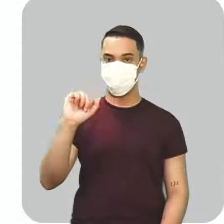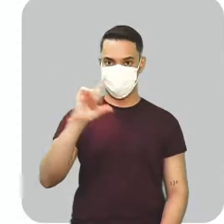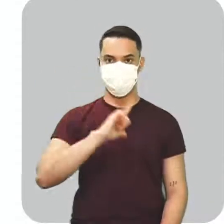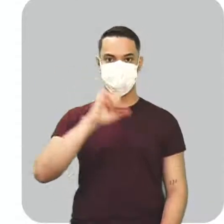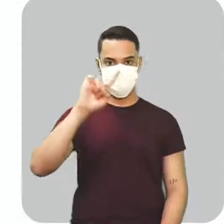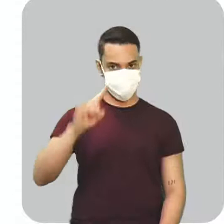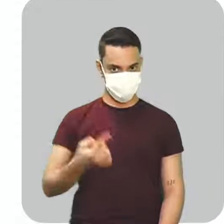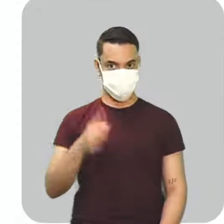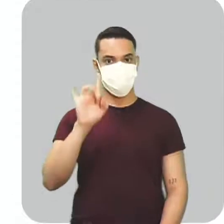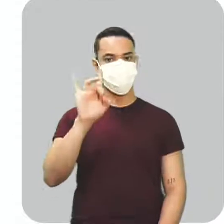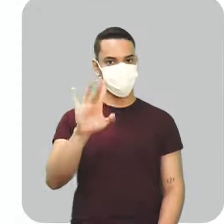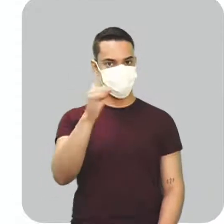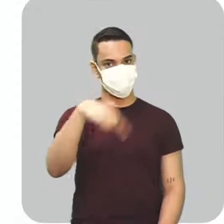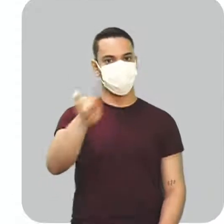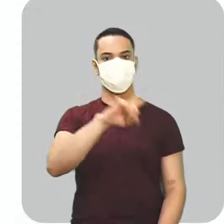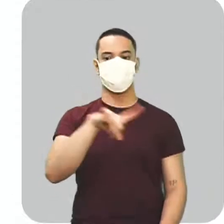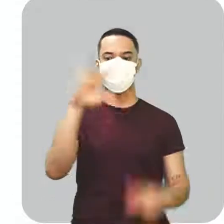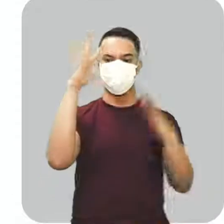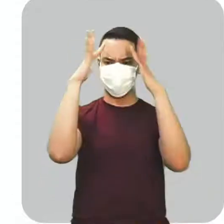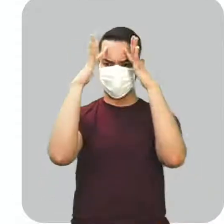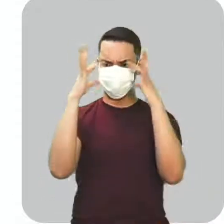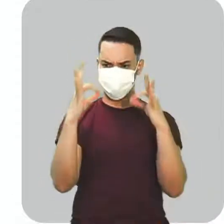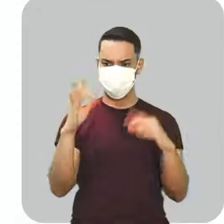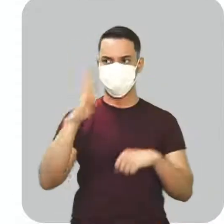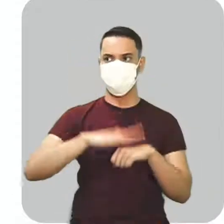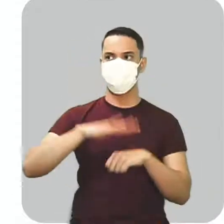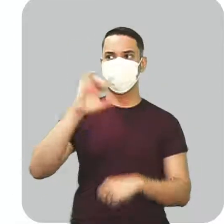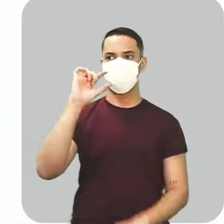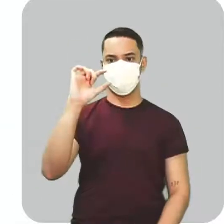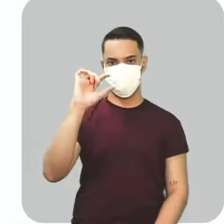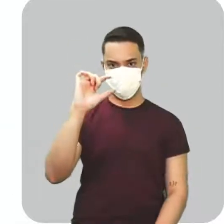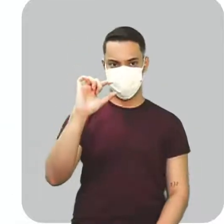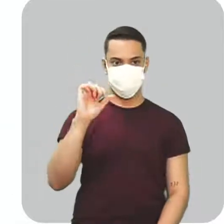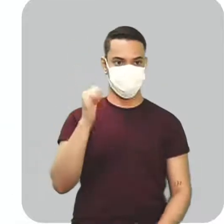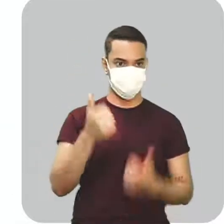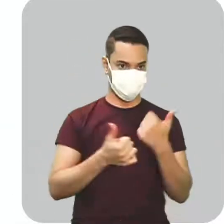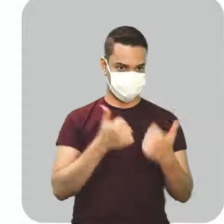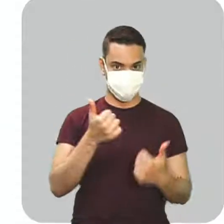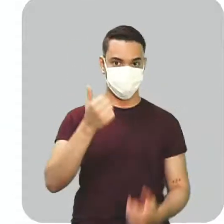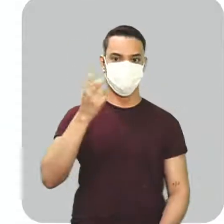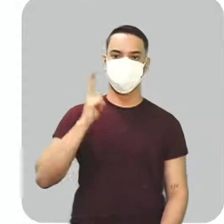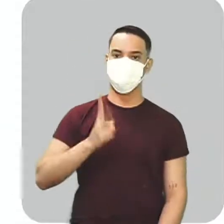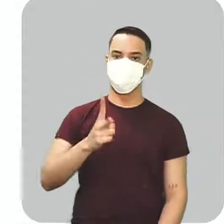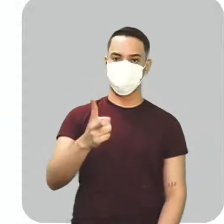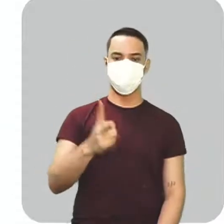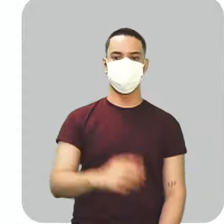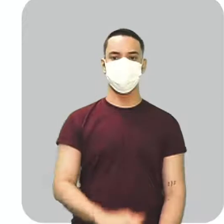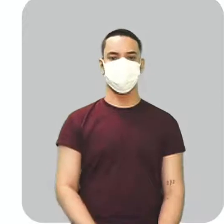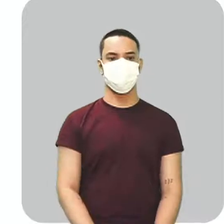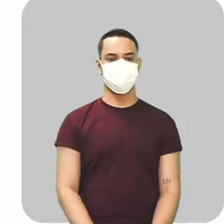só para frisar mais um pouquinho. Vamos lá, dando a sequência.